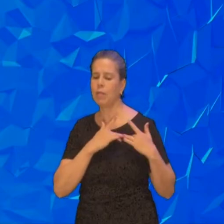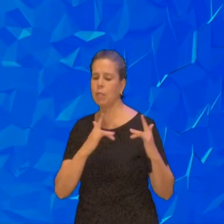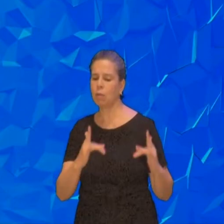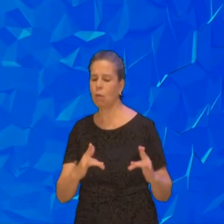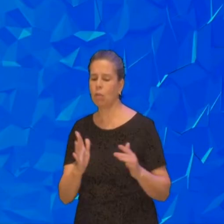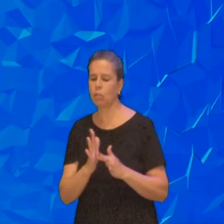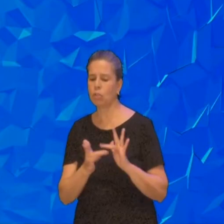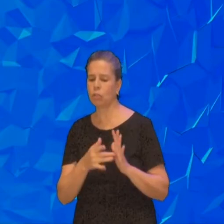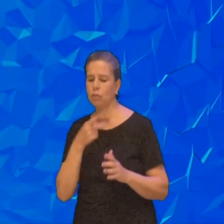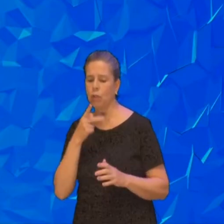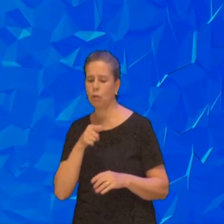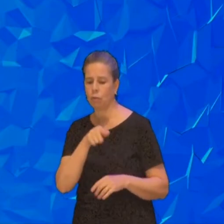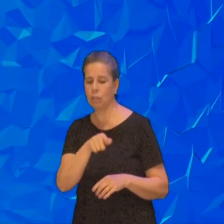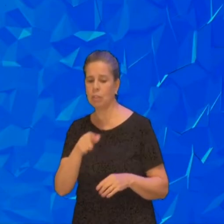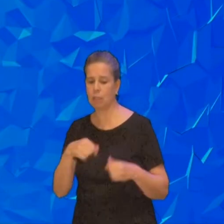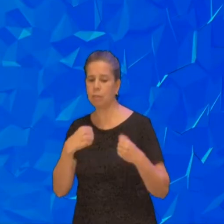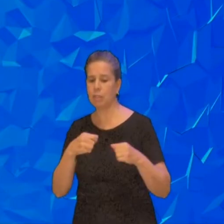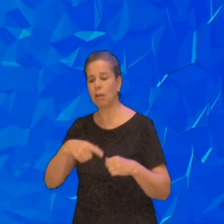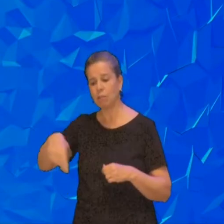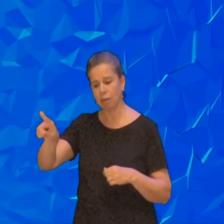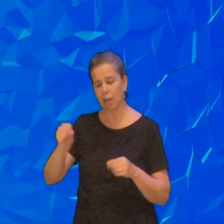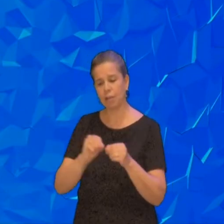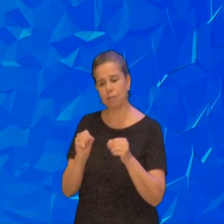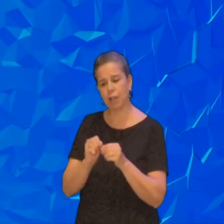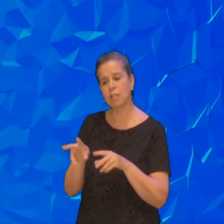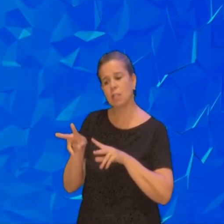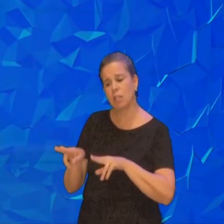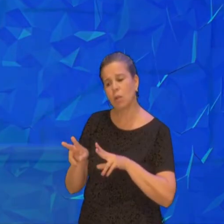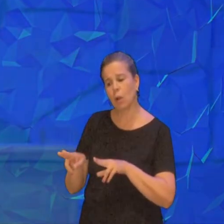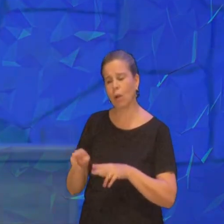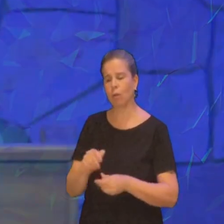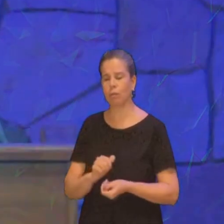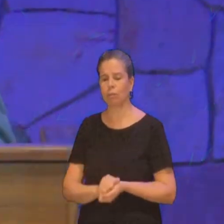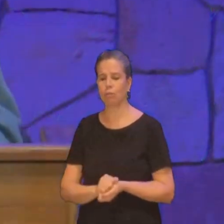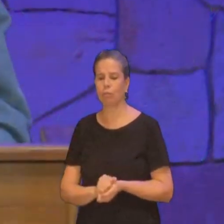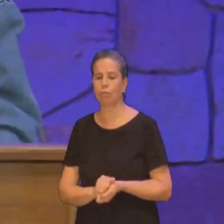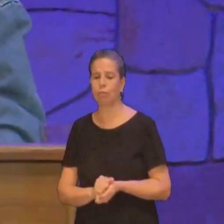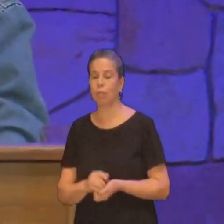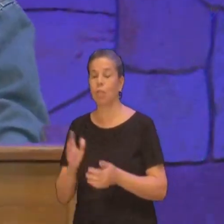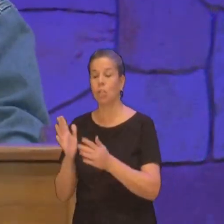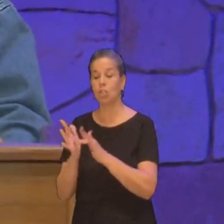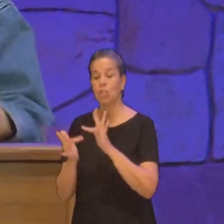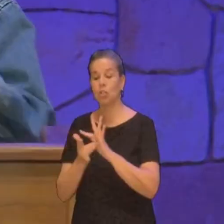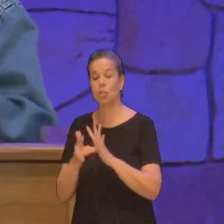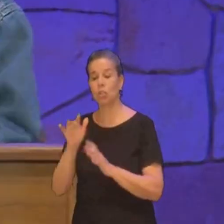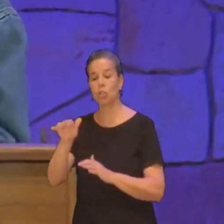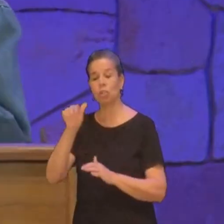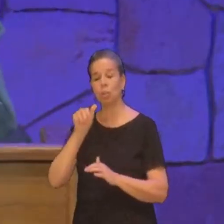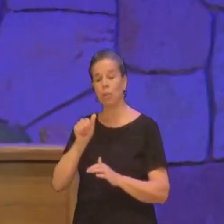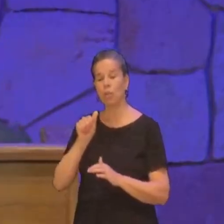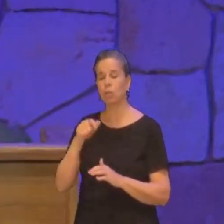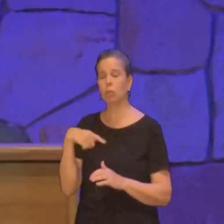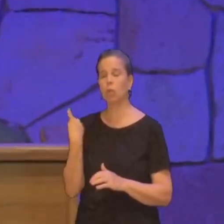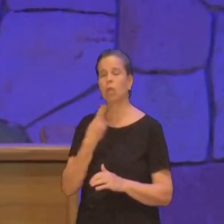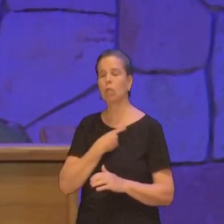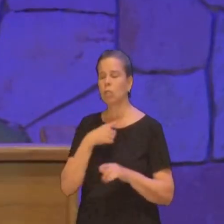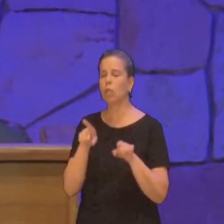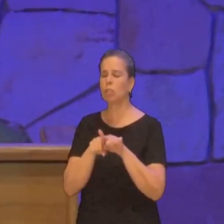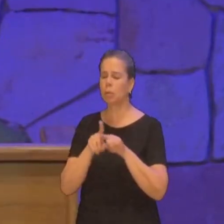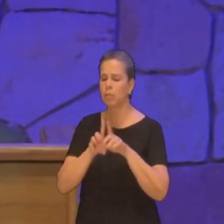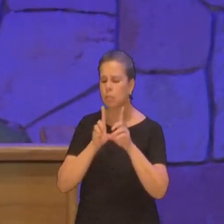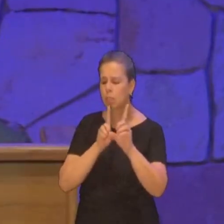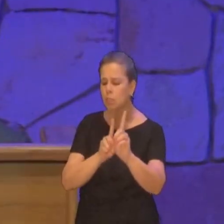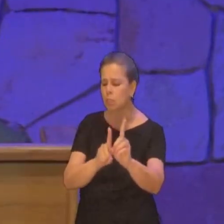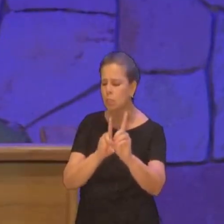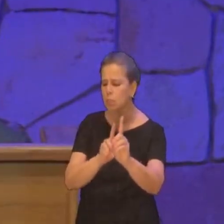mesmo. Quando Jesus fala, vai e faz o mesmo, esse é o chamado de Jesus para a gente ser discípulo verdadeiro